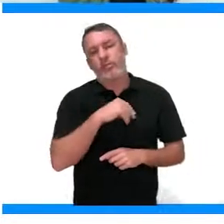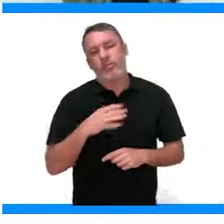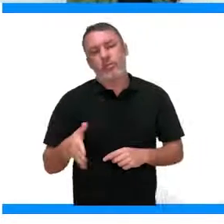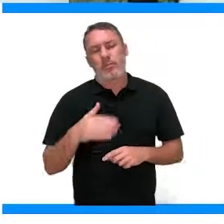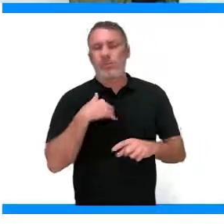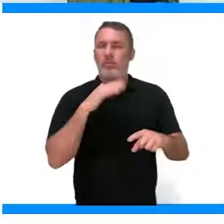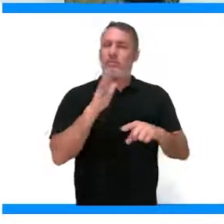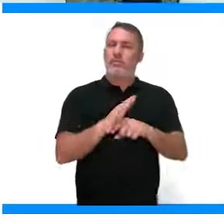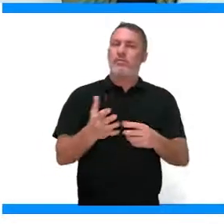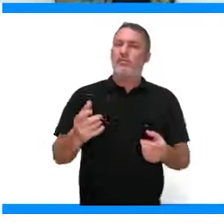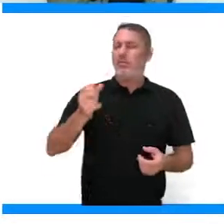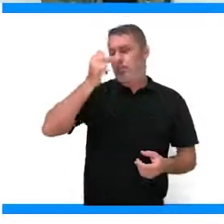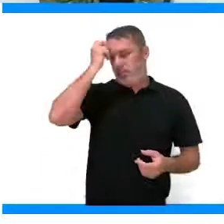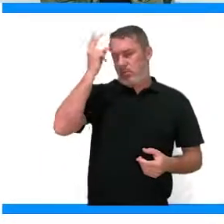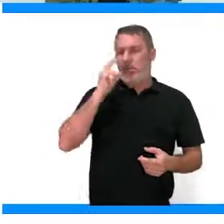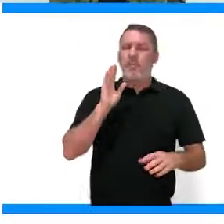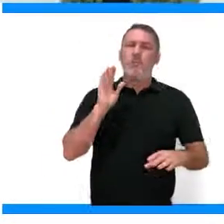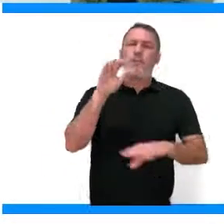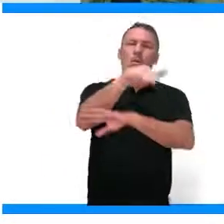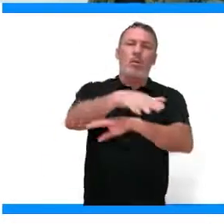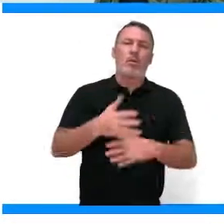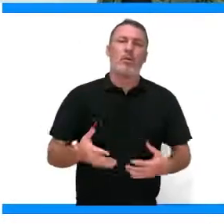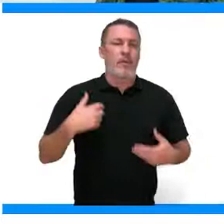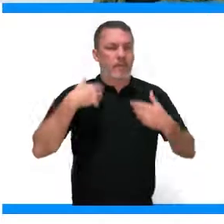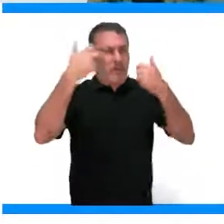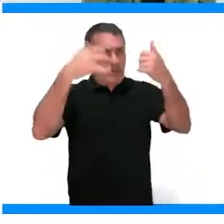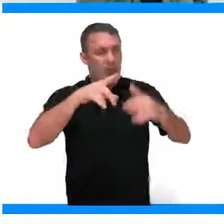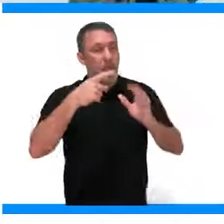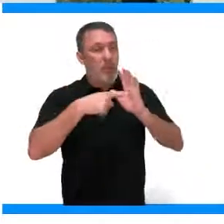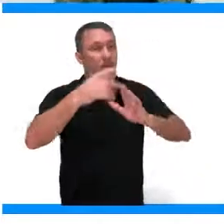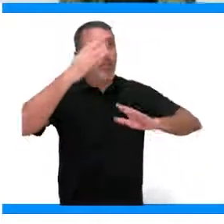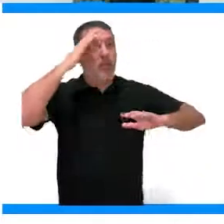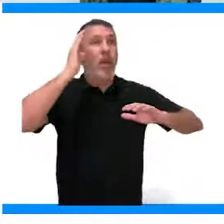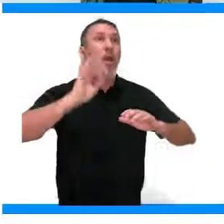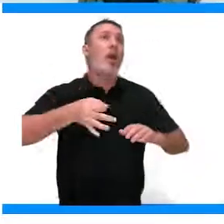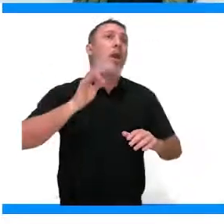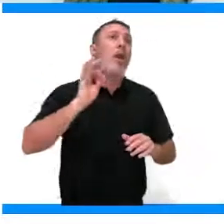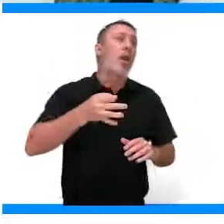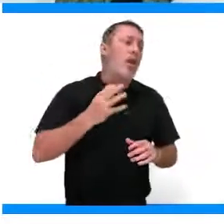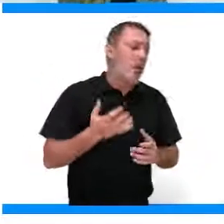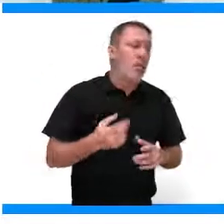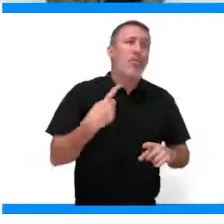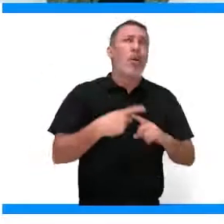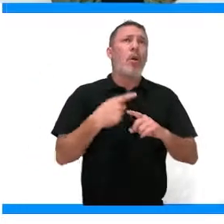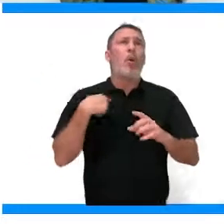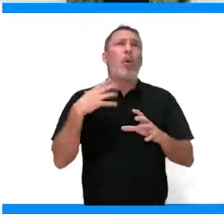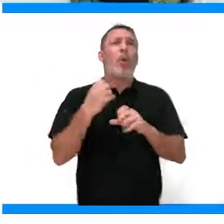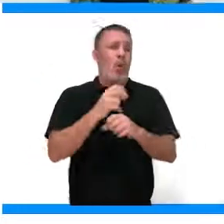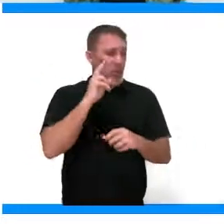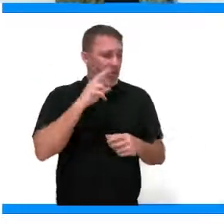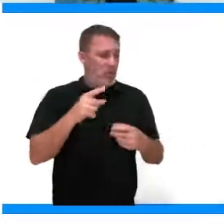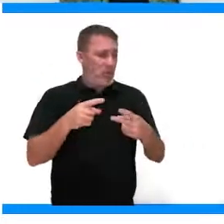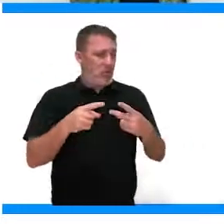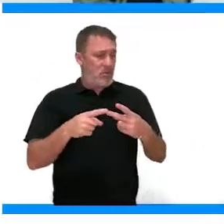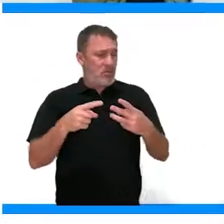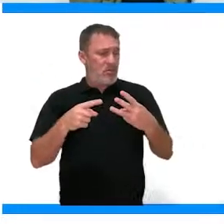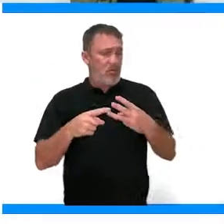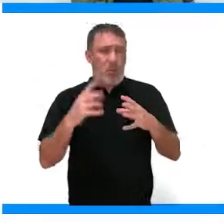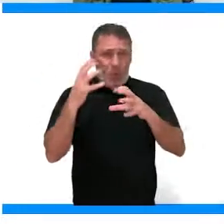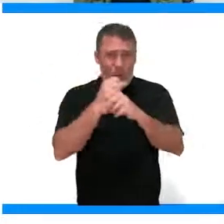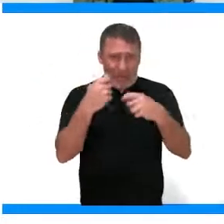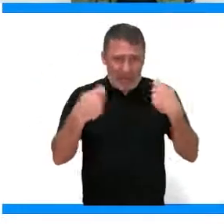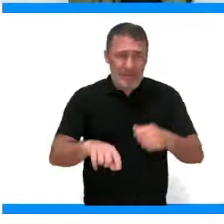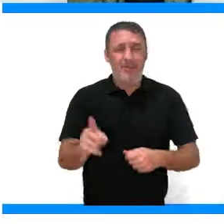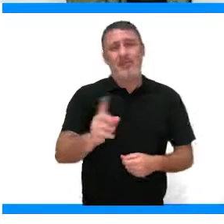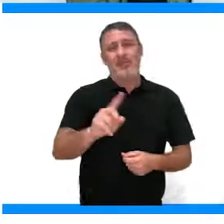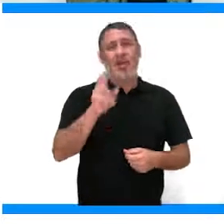aí eu vou te explicar o que é ser hacker. Agora. Vou mostrar para você o que é ser hacker. Por que eu não fiz essa conta? Olha o bairro